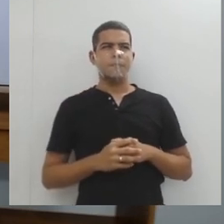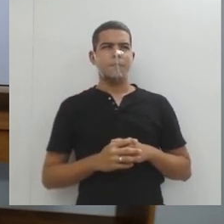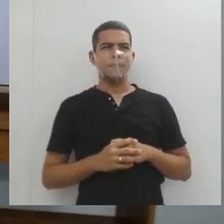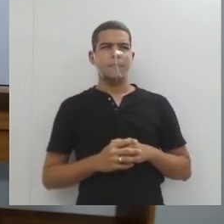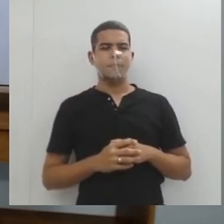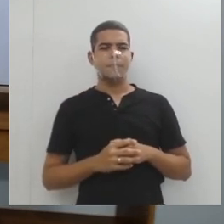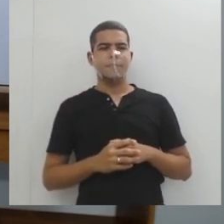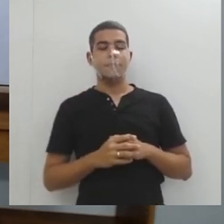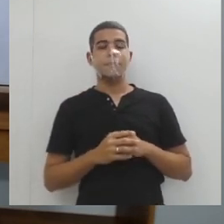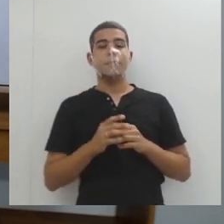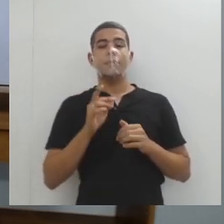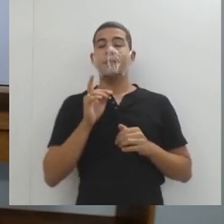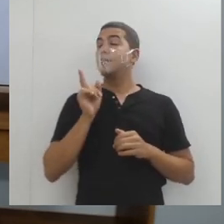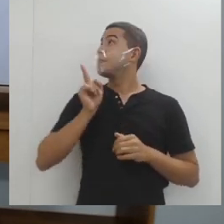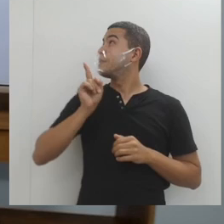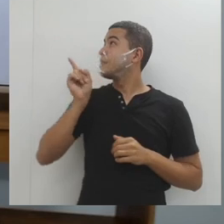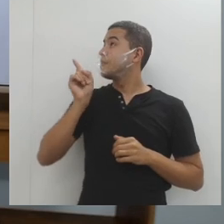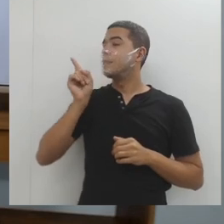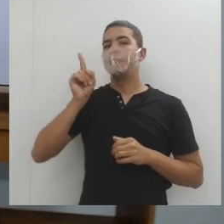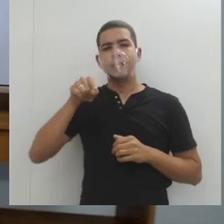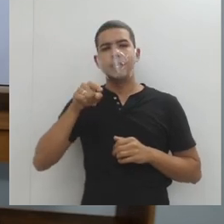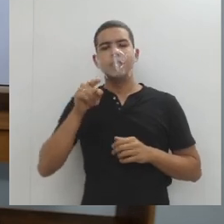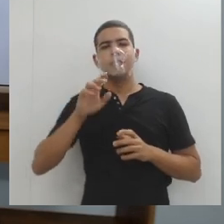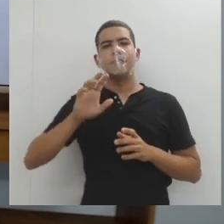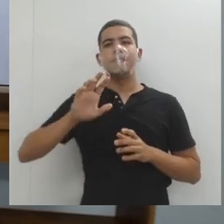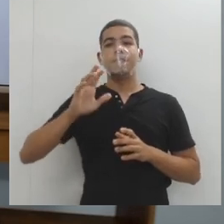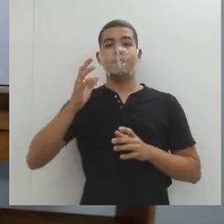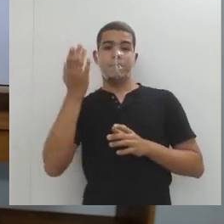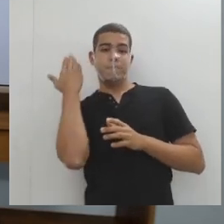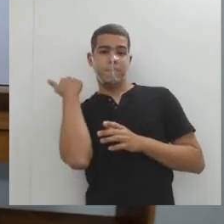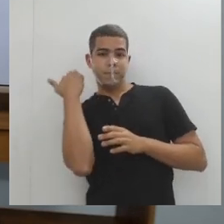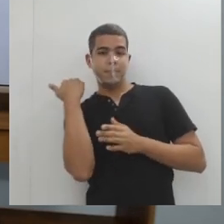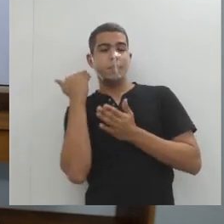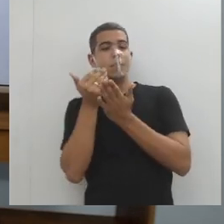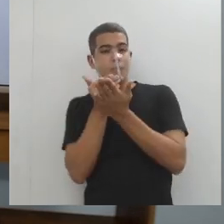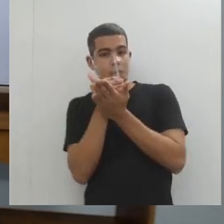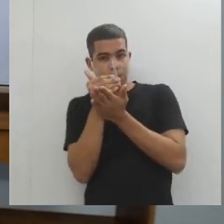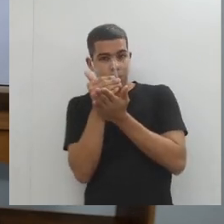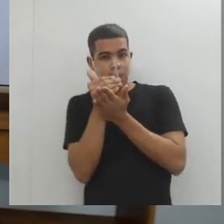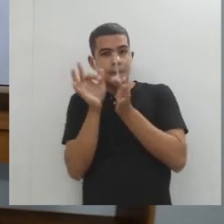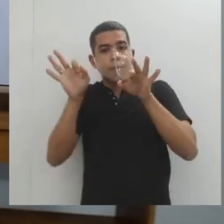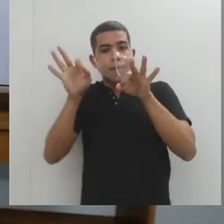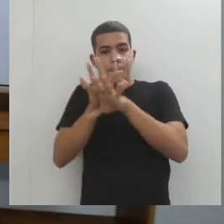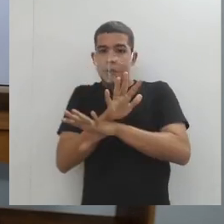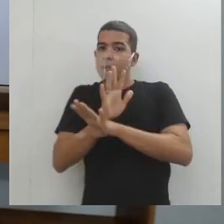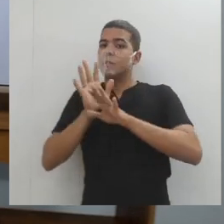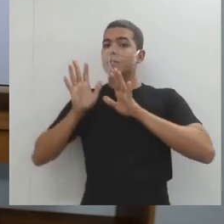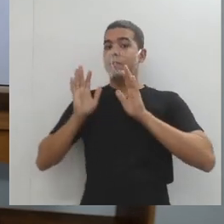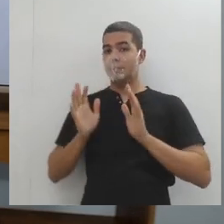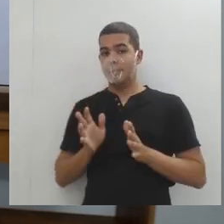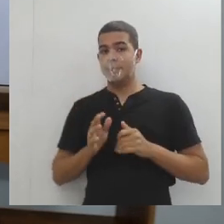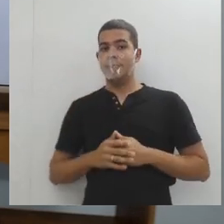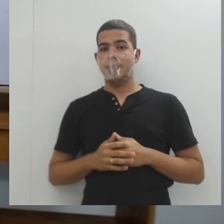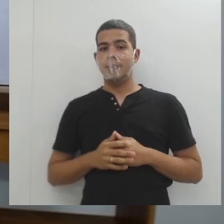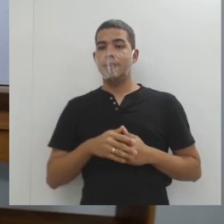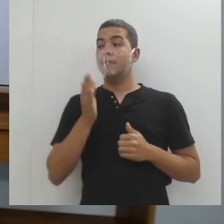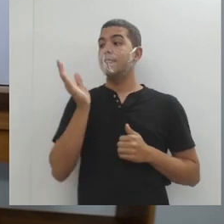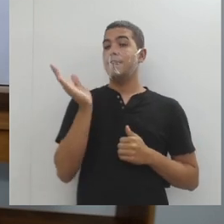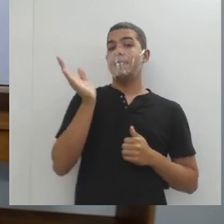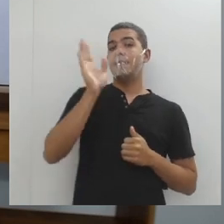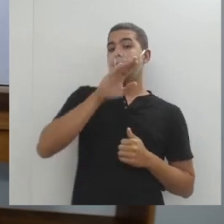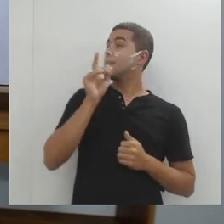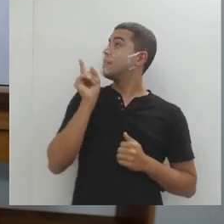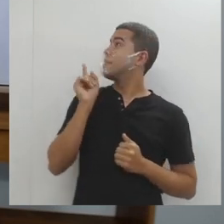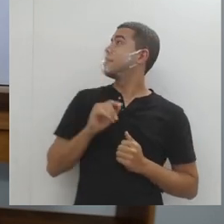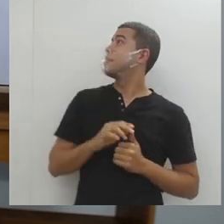ação ela aconteceu e foi finalizada. Já a segunda parte do nosso quadro, a gente vai trabalhar o present perfect.